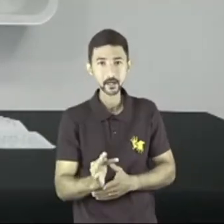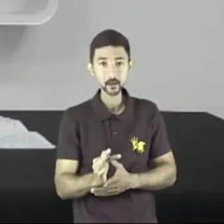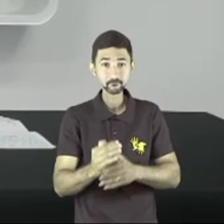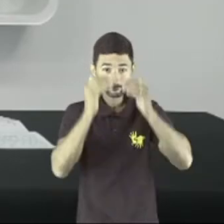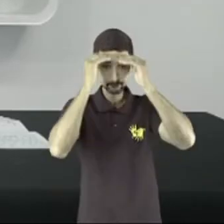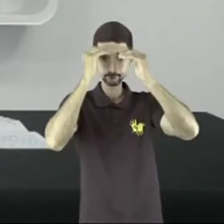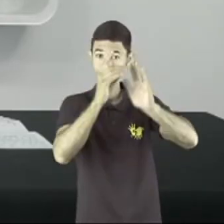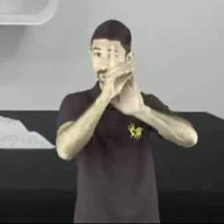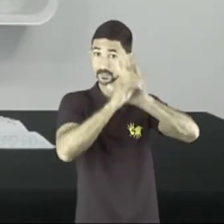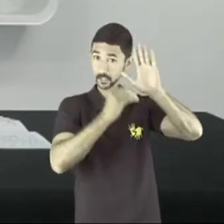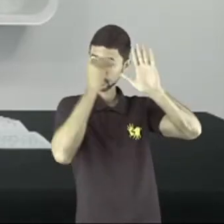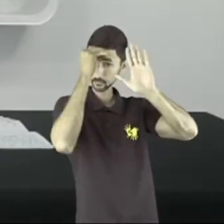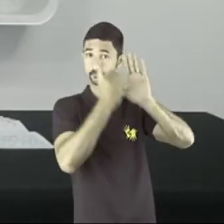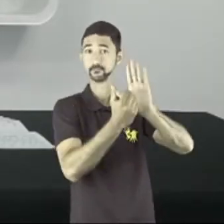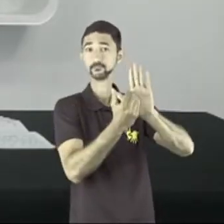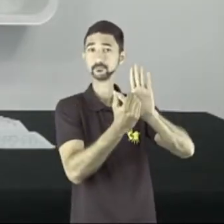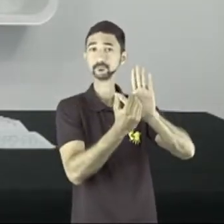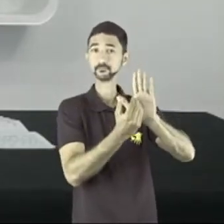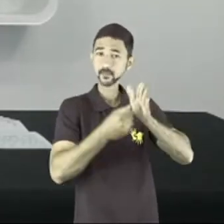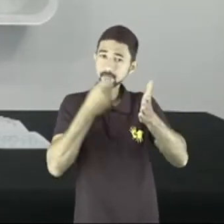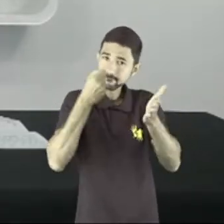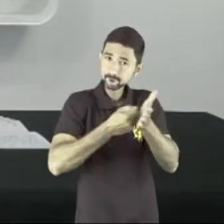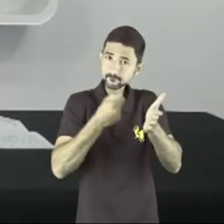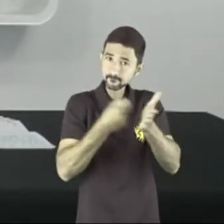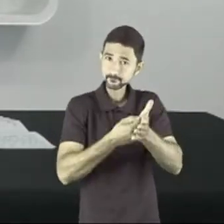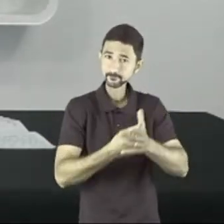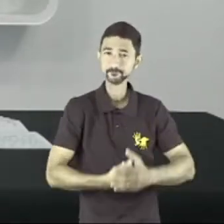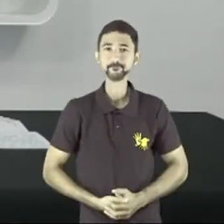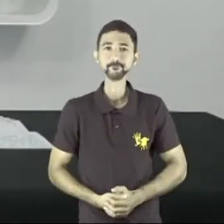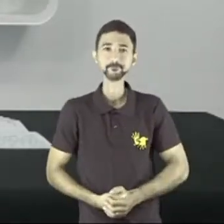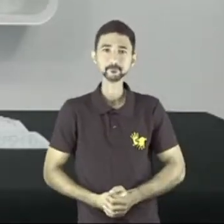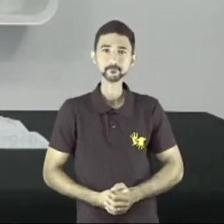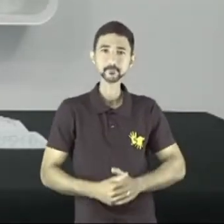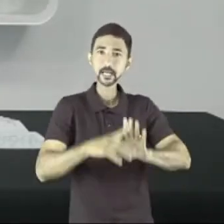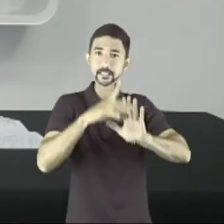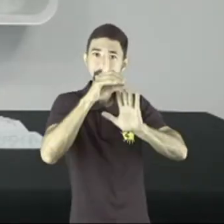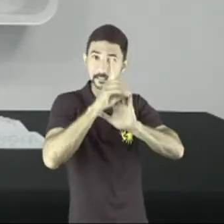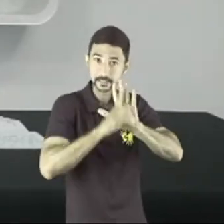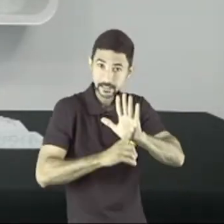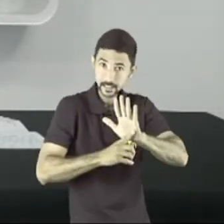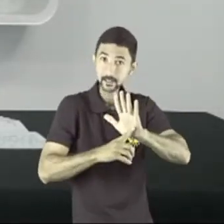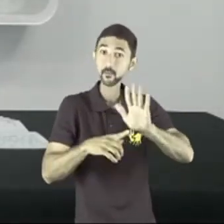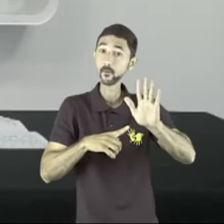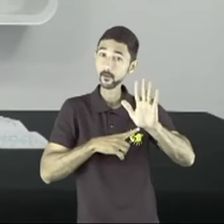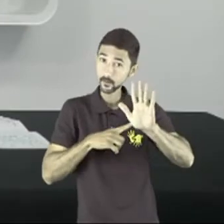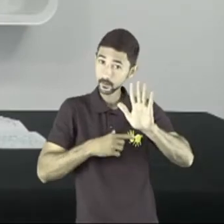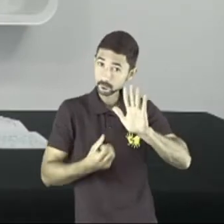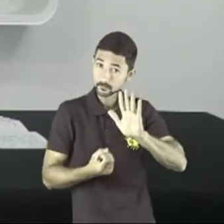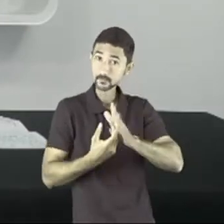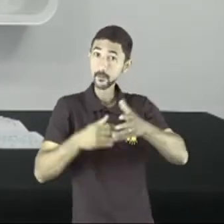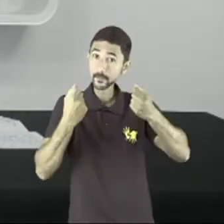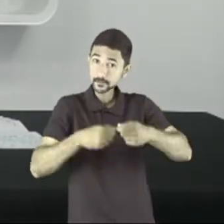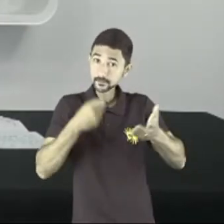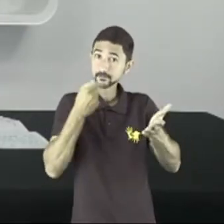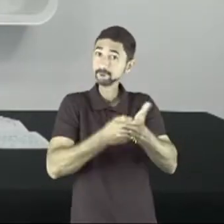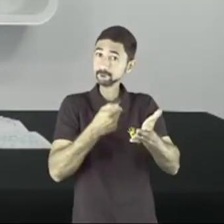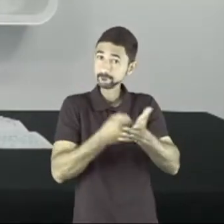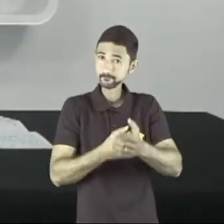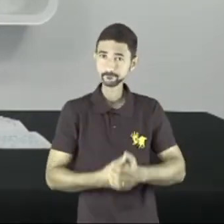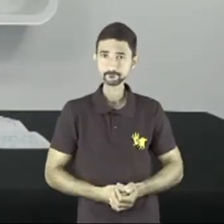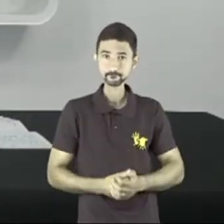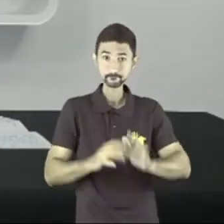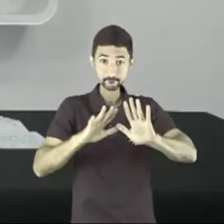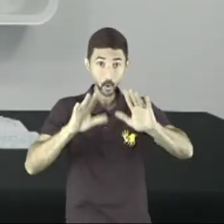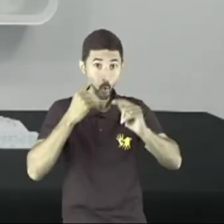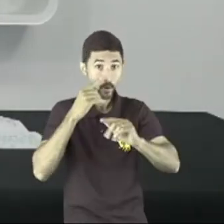seus direitos e fazer com que eles sejam cumpridos. Direitos existem e eles devem ser cumpridos,